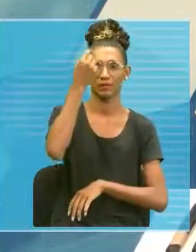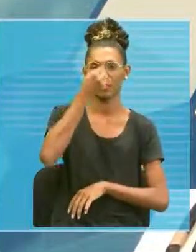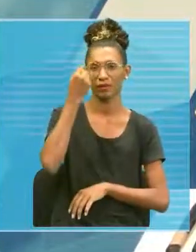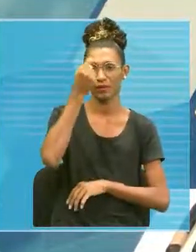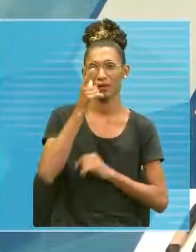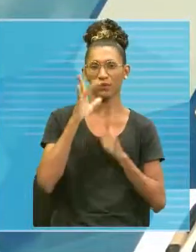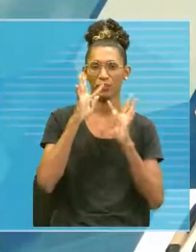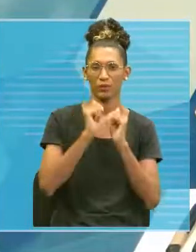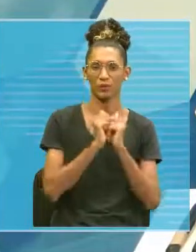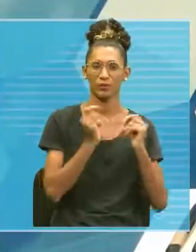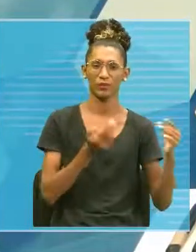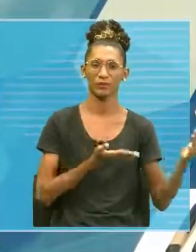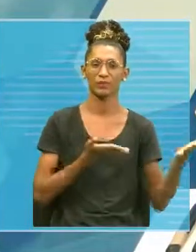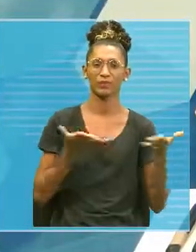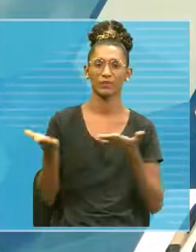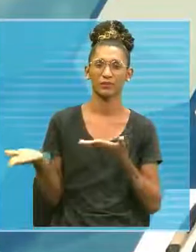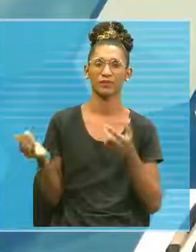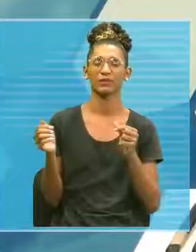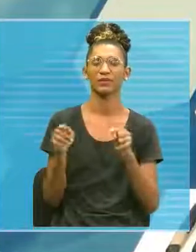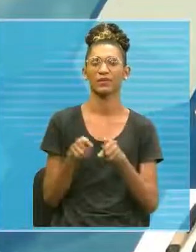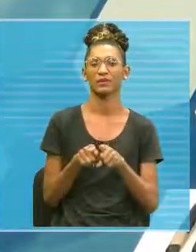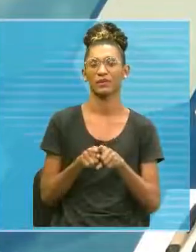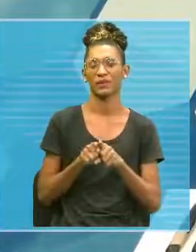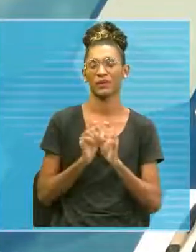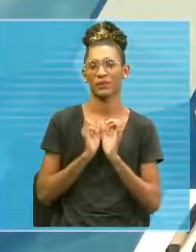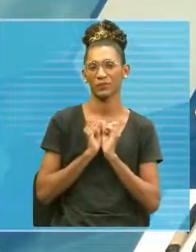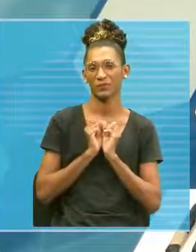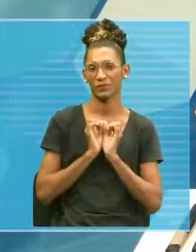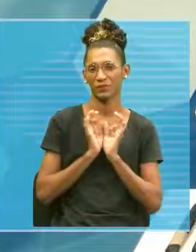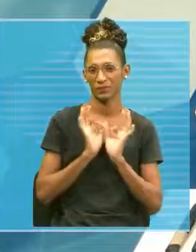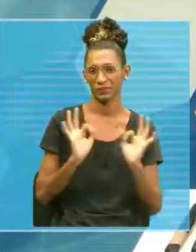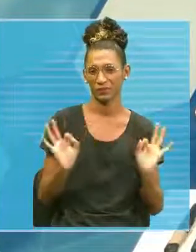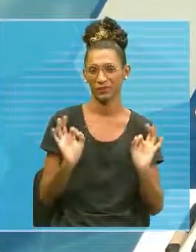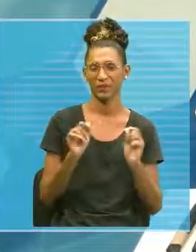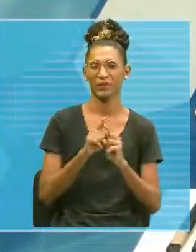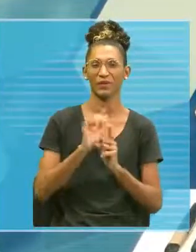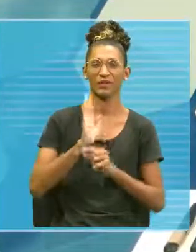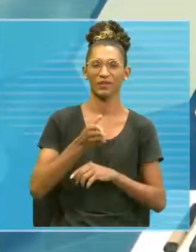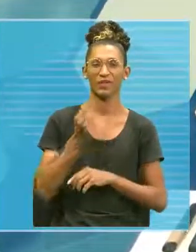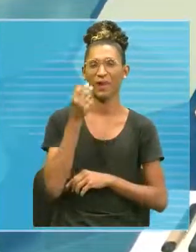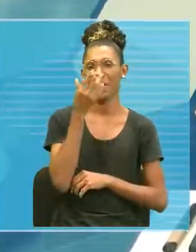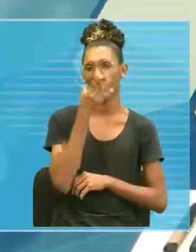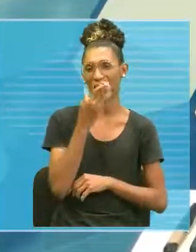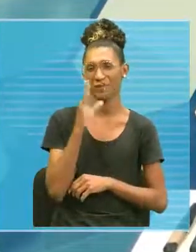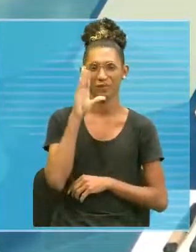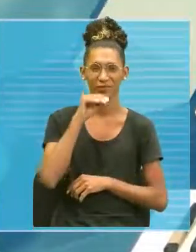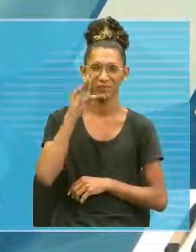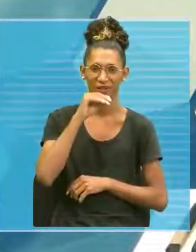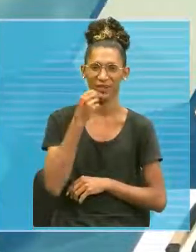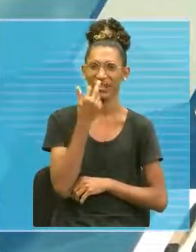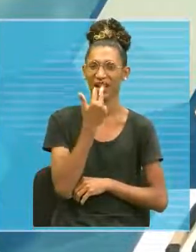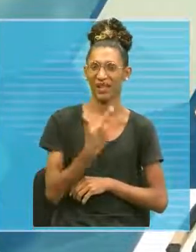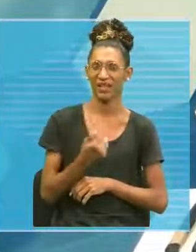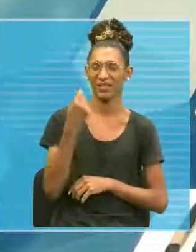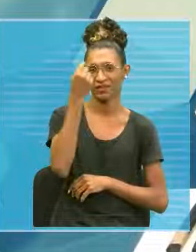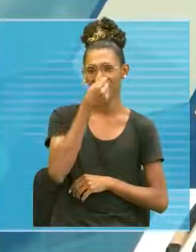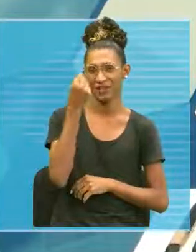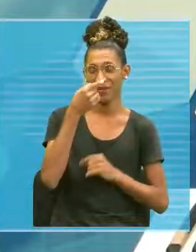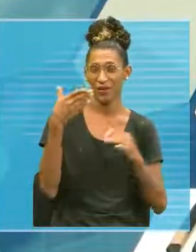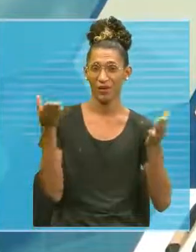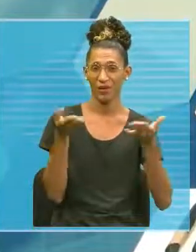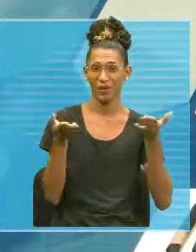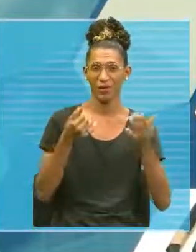sejam bem-vindos se é muito bem vendidos não é como a gente fala em espanhol sem a mãe prevenidos as segundo